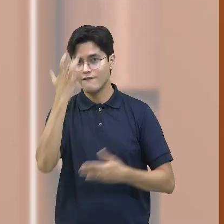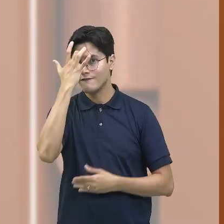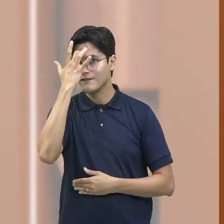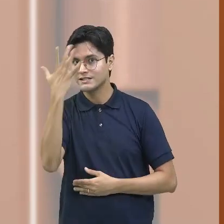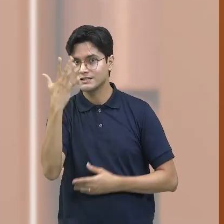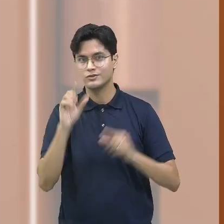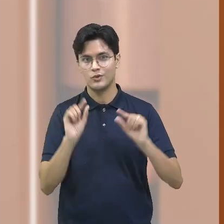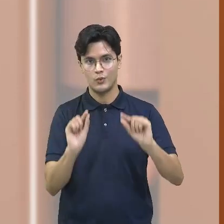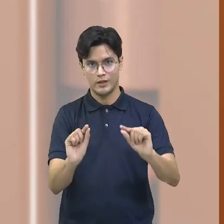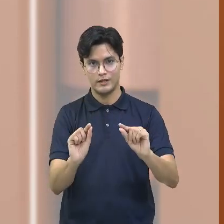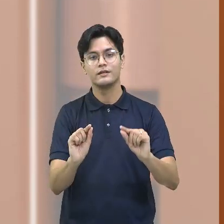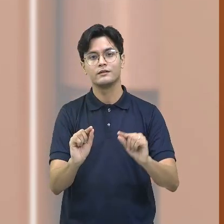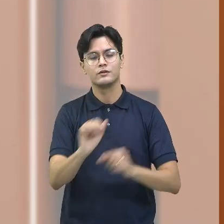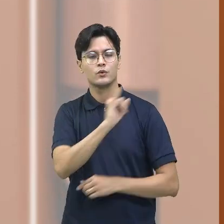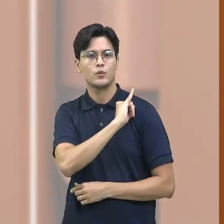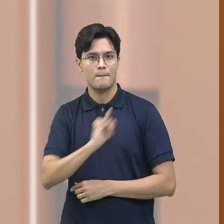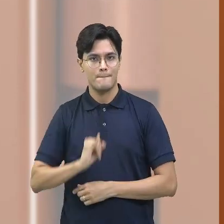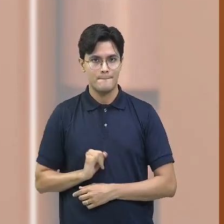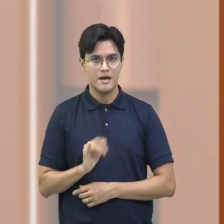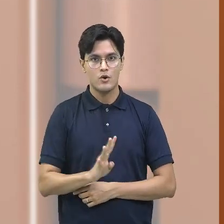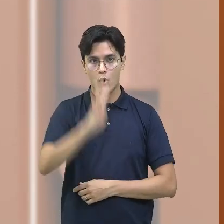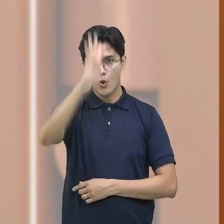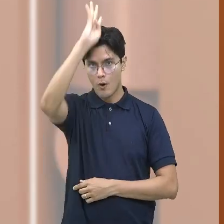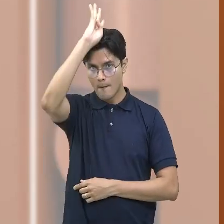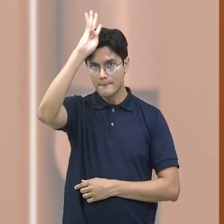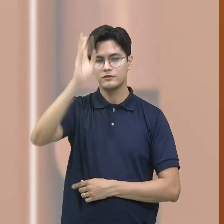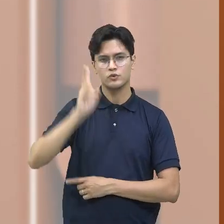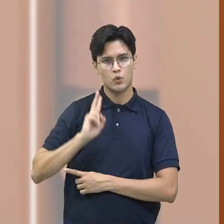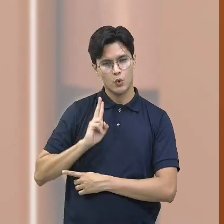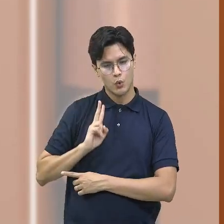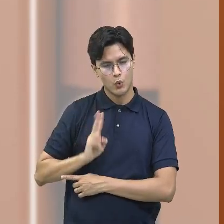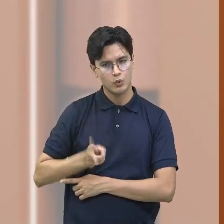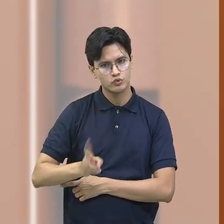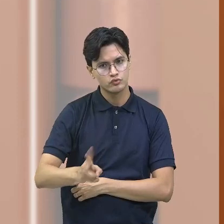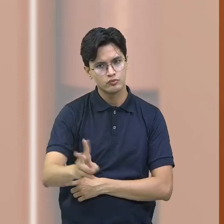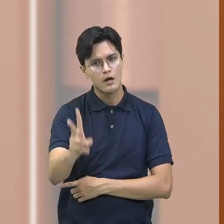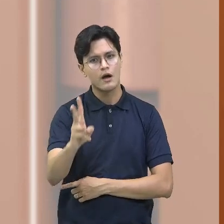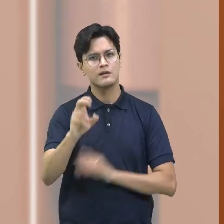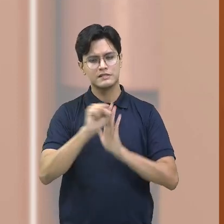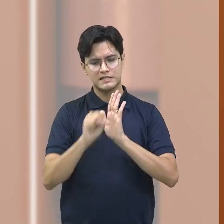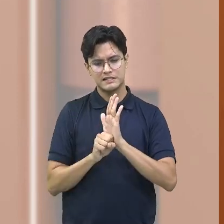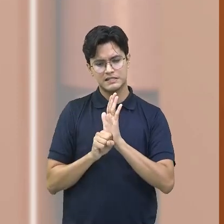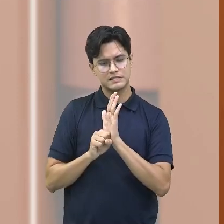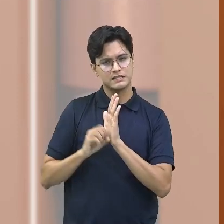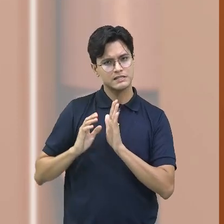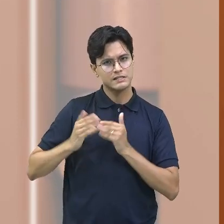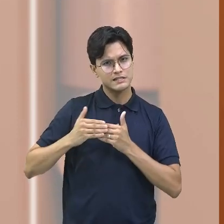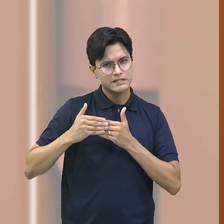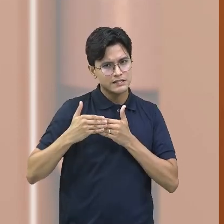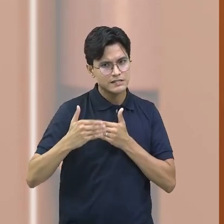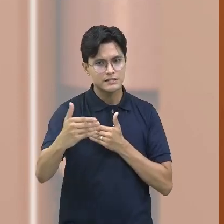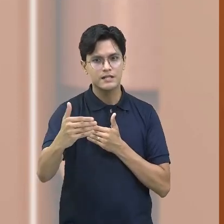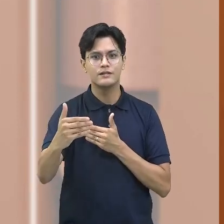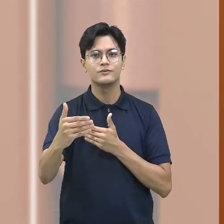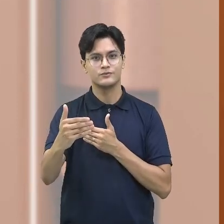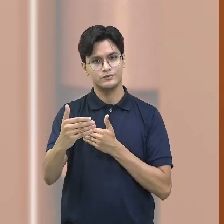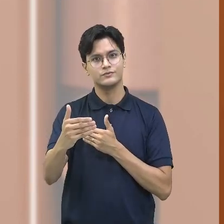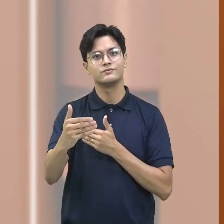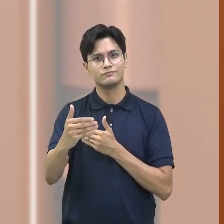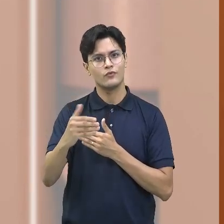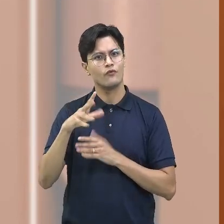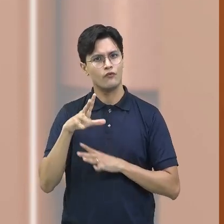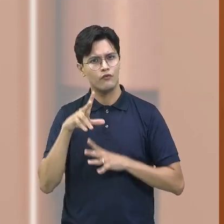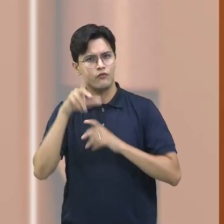Império Romano ele se mantivesse por séculos justamente, né, muito